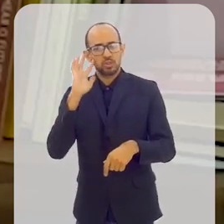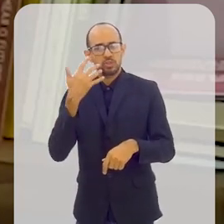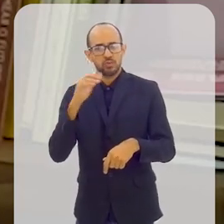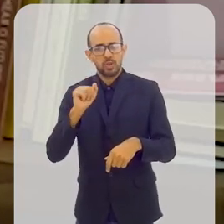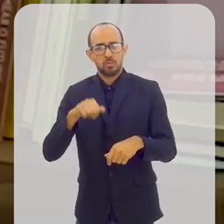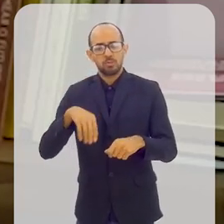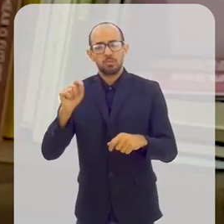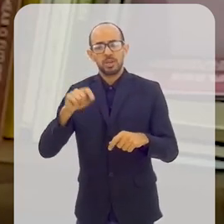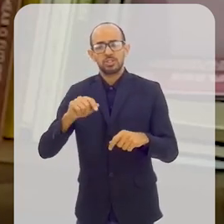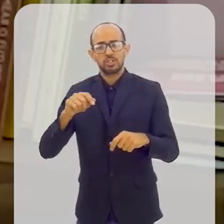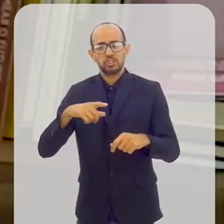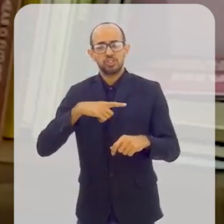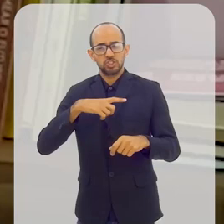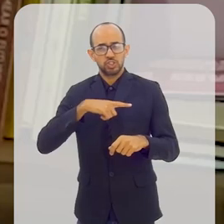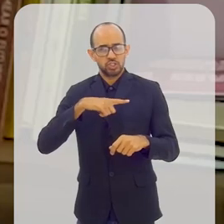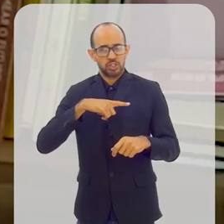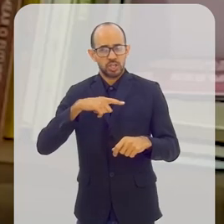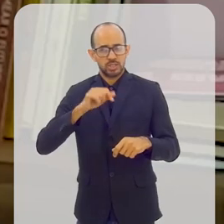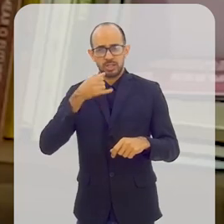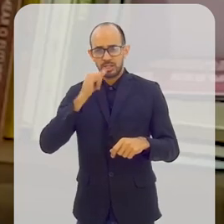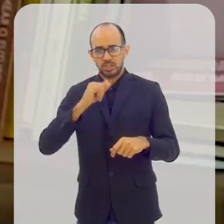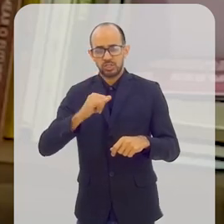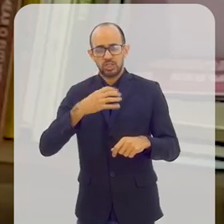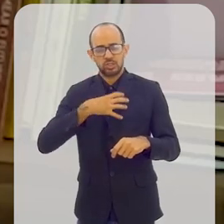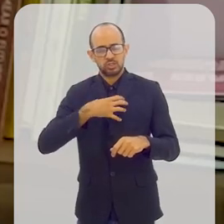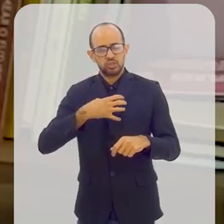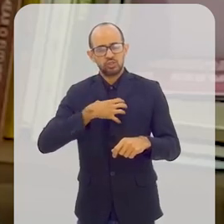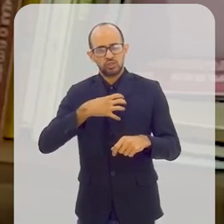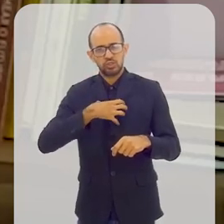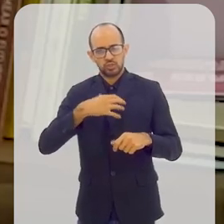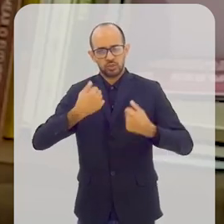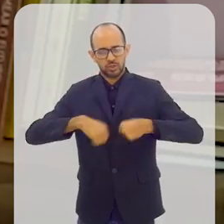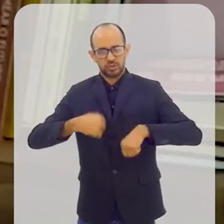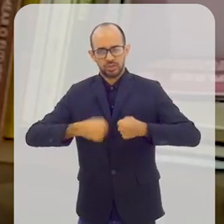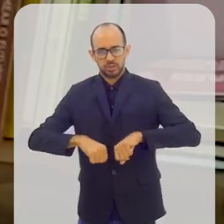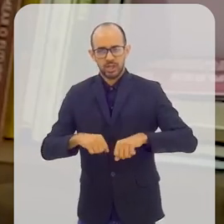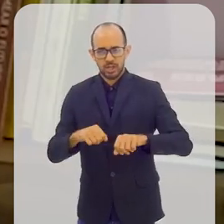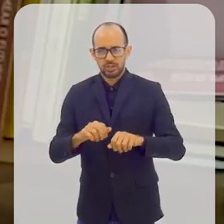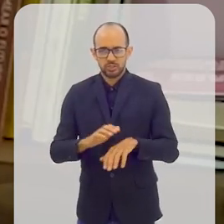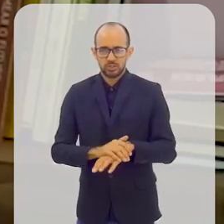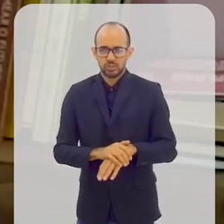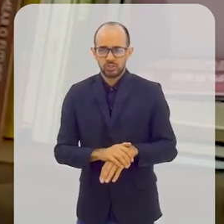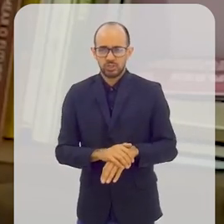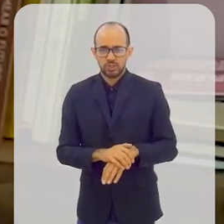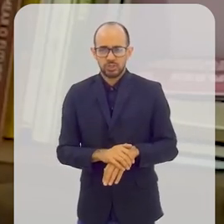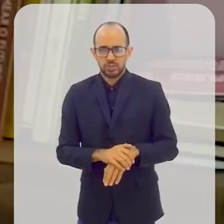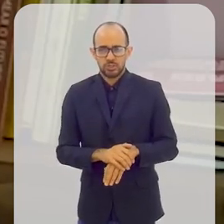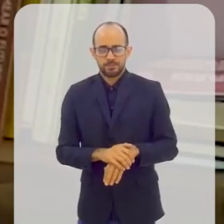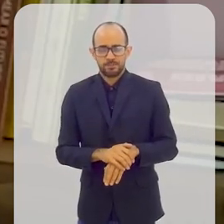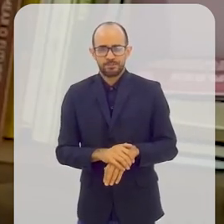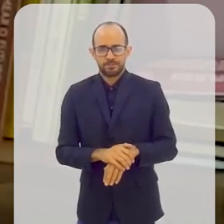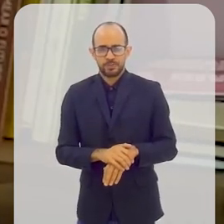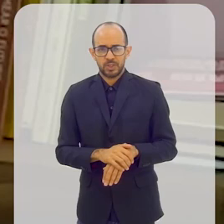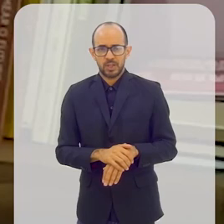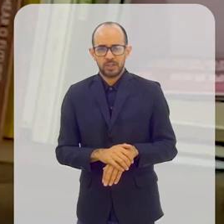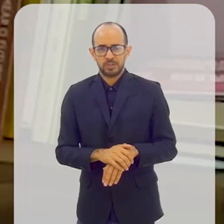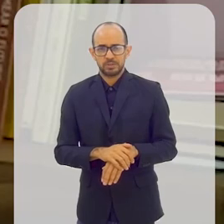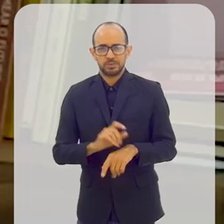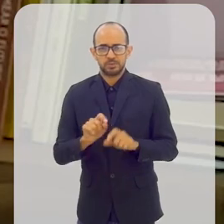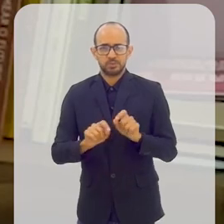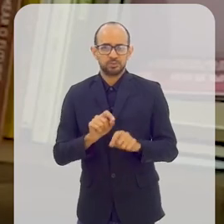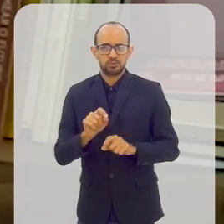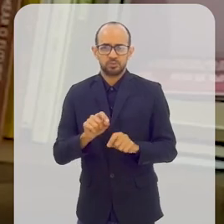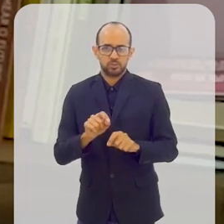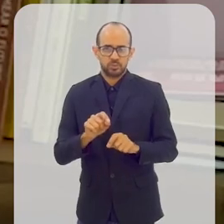não diminuir essa energia, a gente sentiu necessidade, aí não vou falar o momento que isso